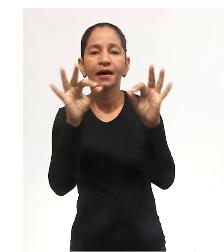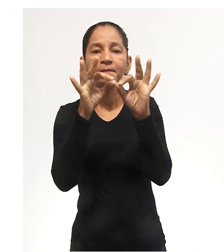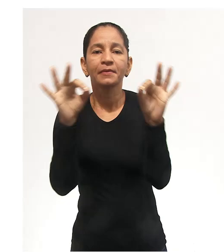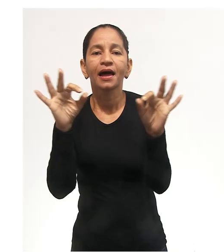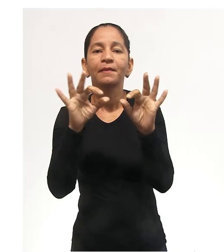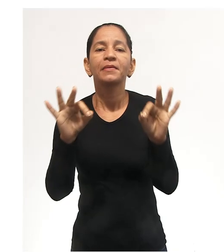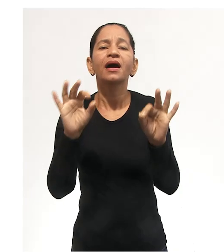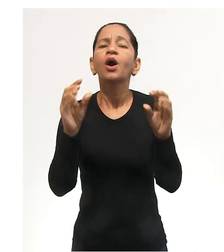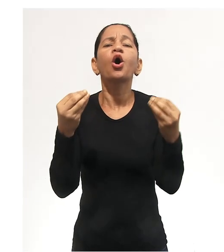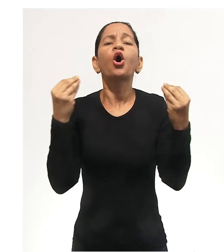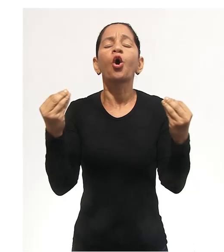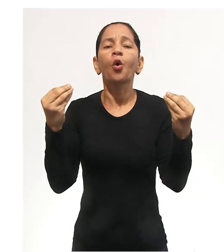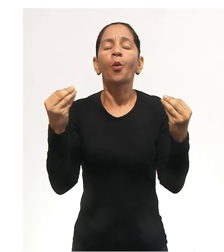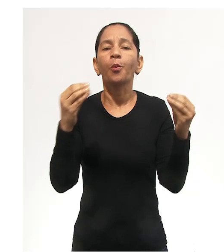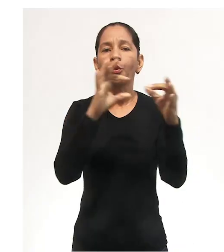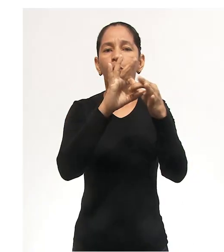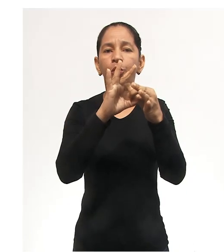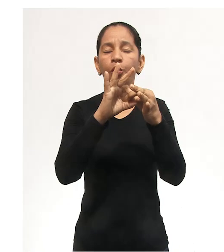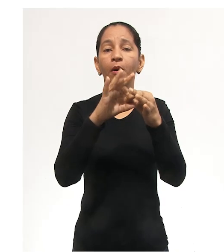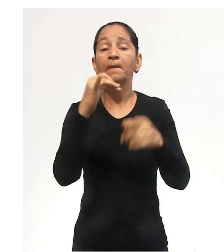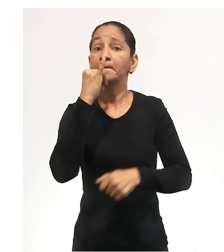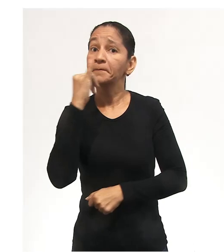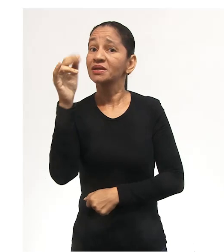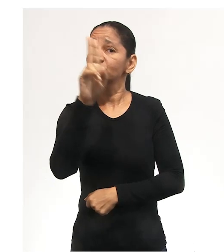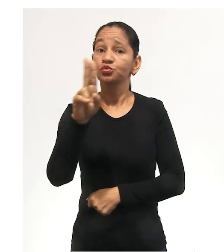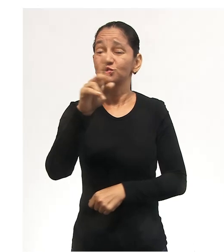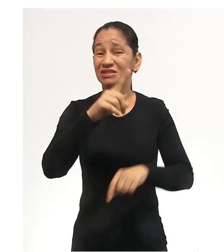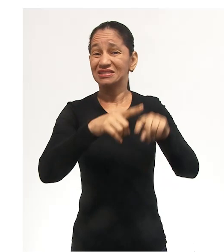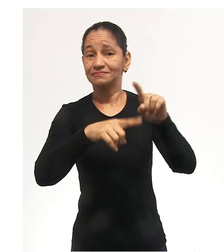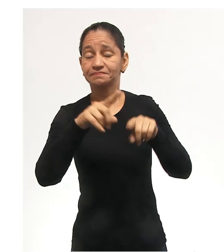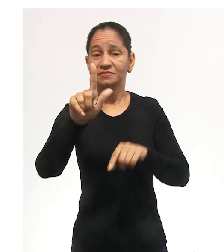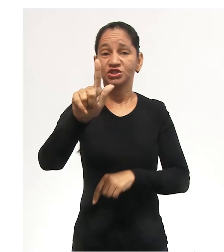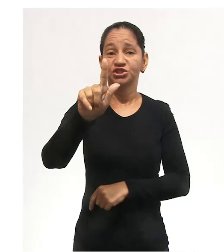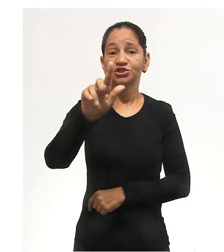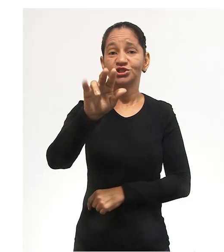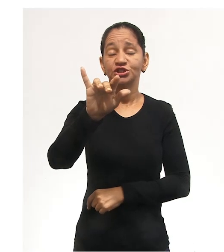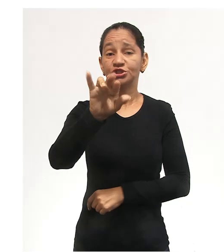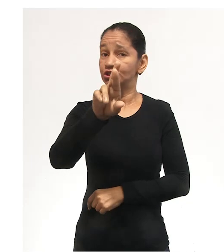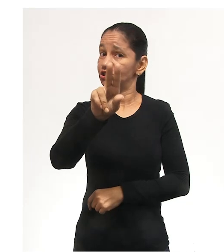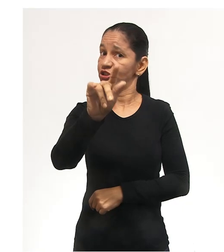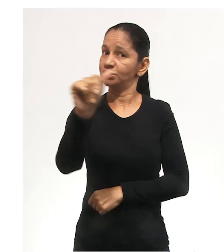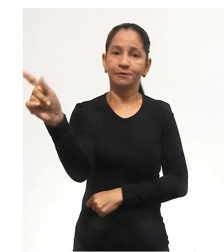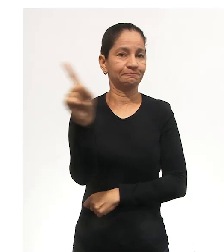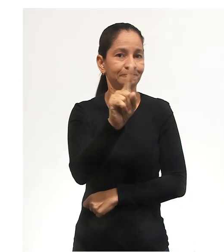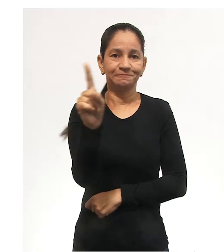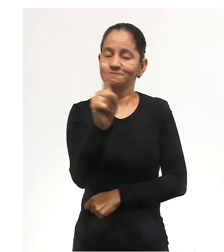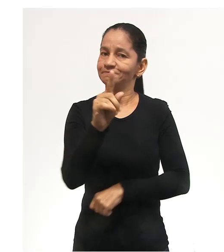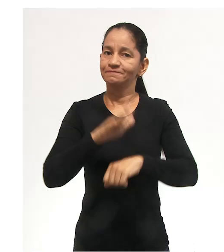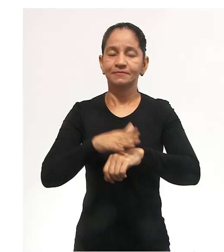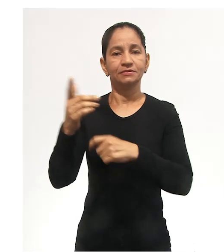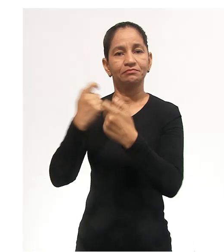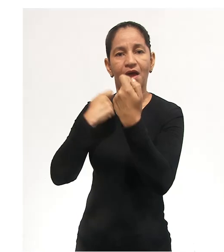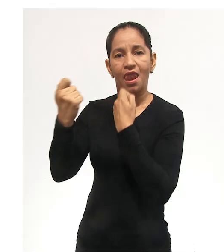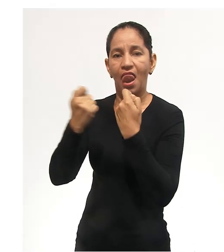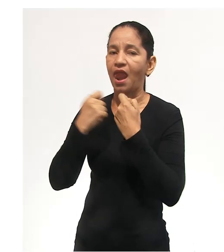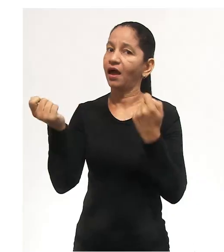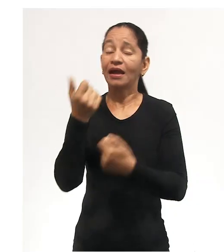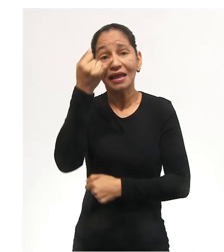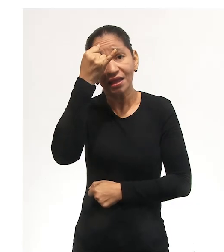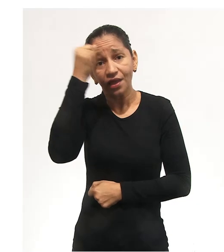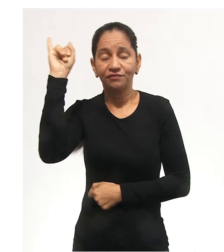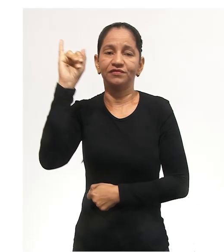das palavras, nas concordâncias, não uso da gíria, a depender desse contexto aqui. Então, na linguagem padrão,